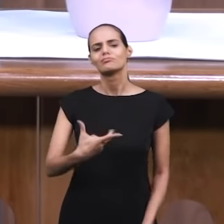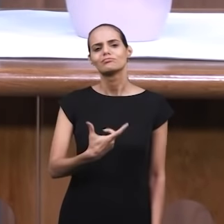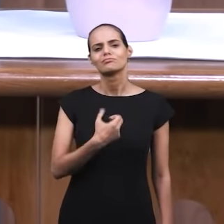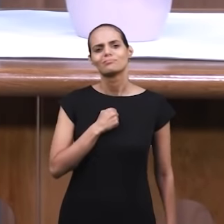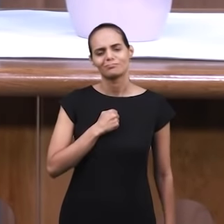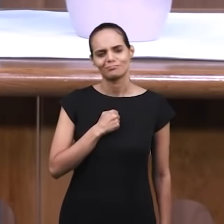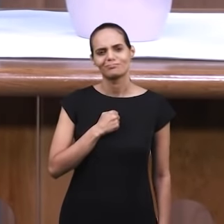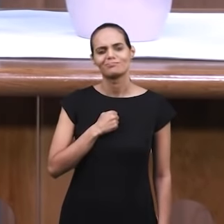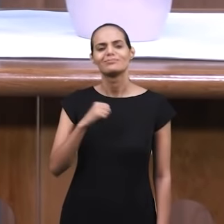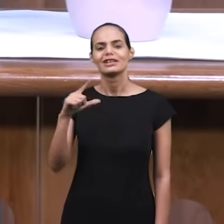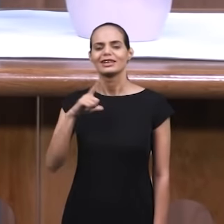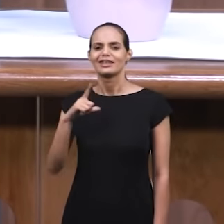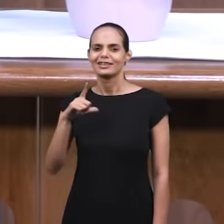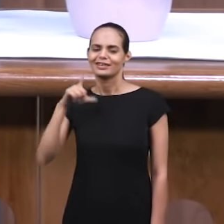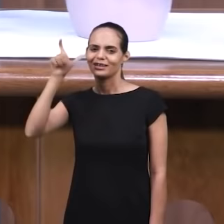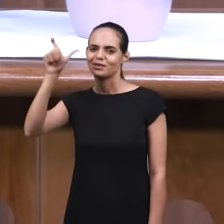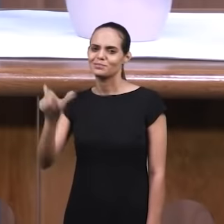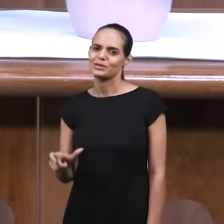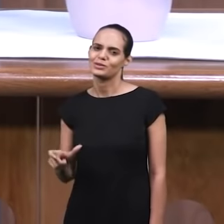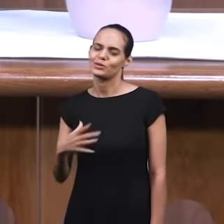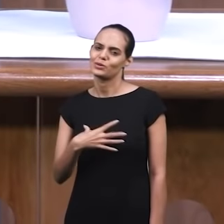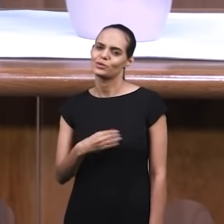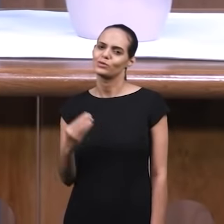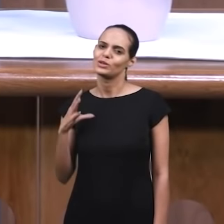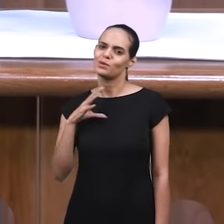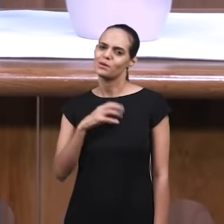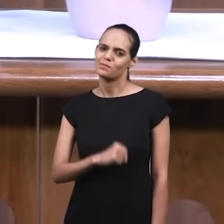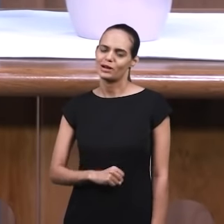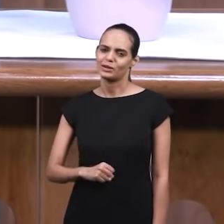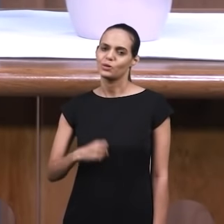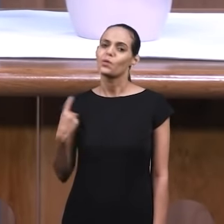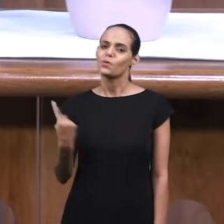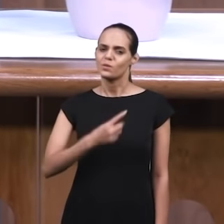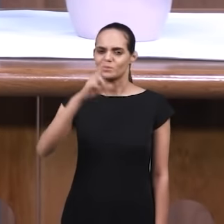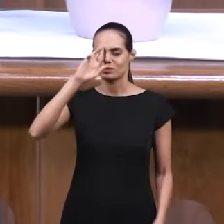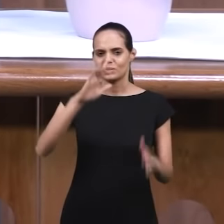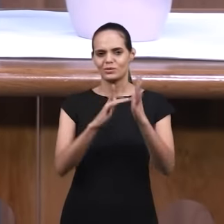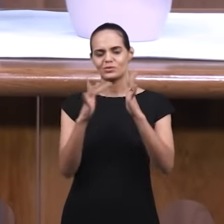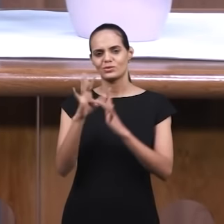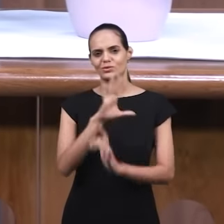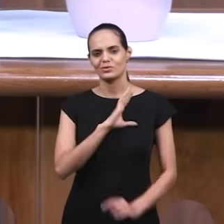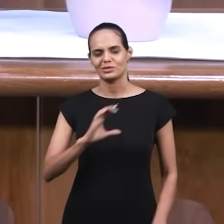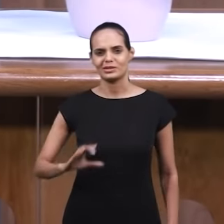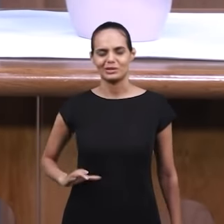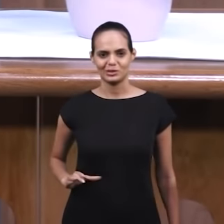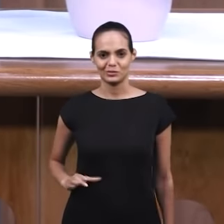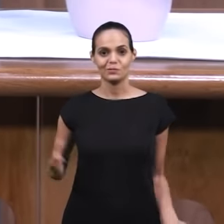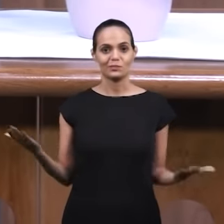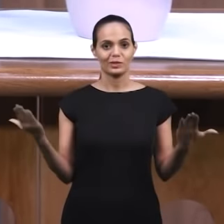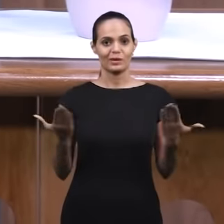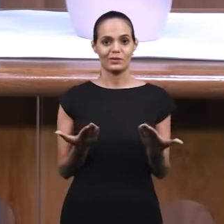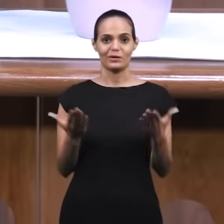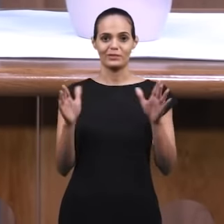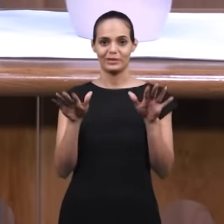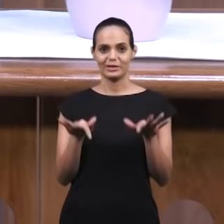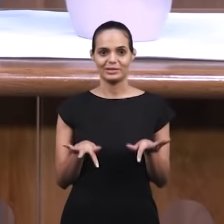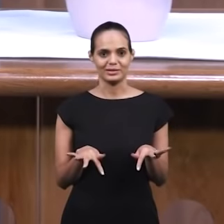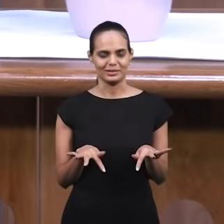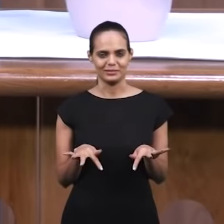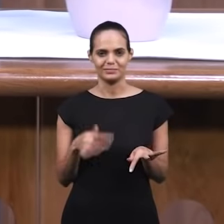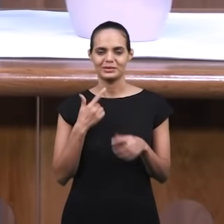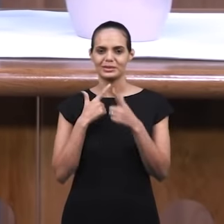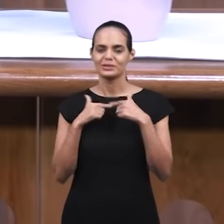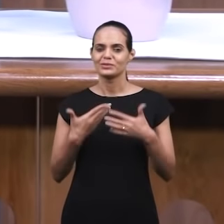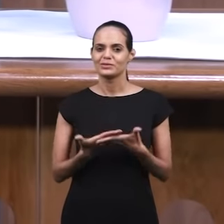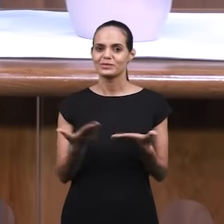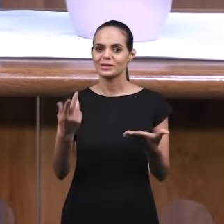na pessoa do Seu Filho amado, o nosso Senhor e Salvador Jesus Cristo. Assim, encerramos aqui desejando a sua